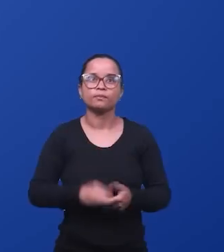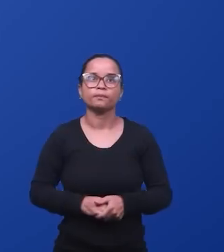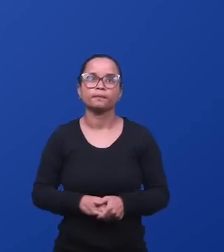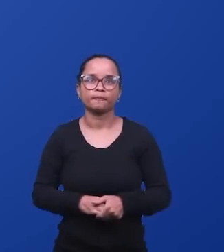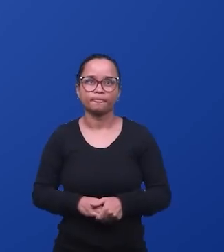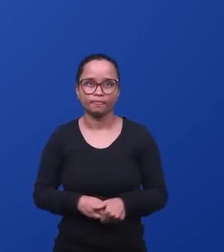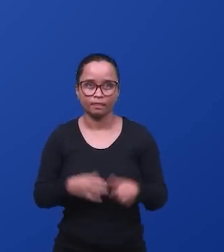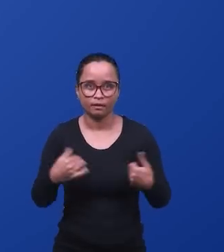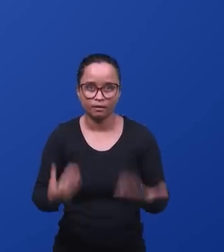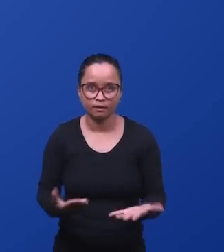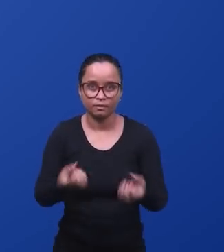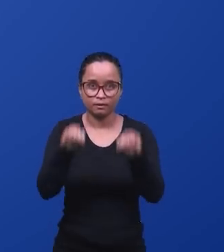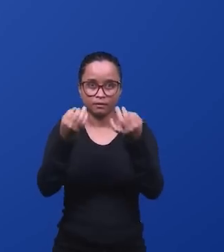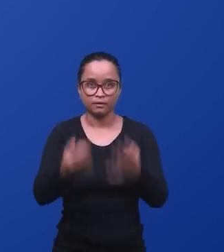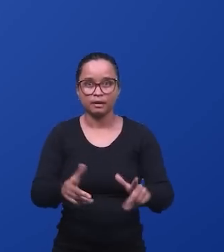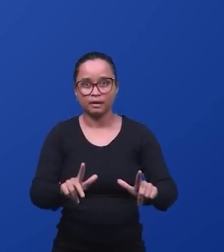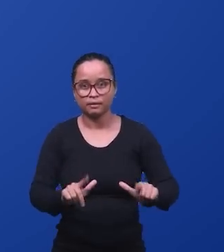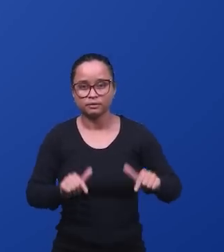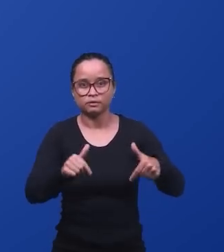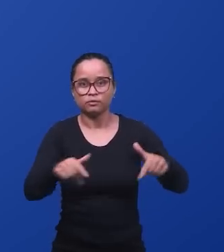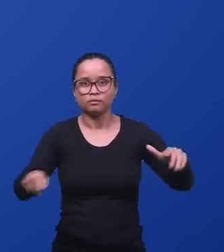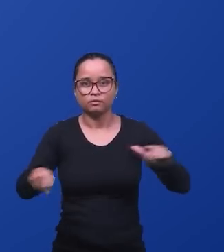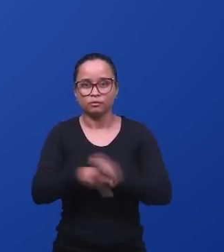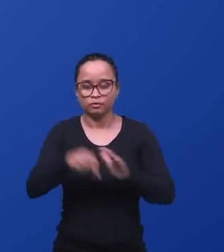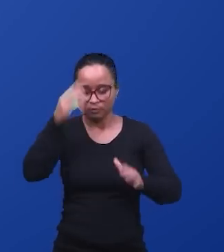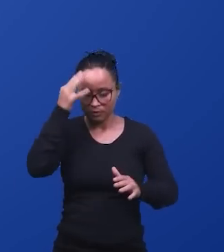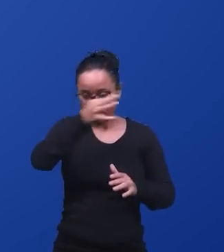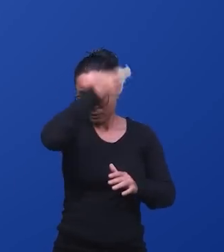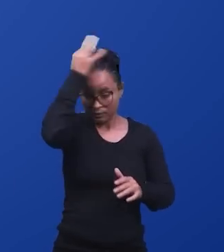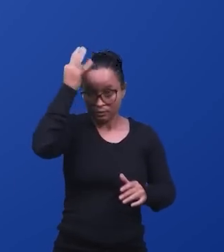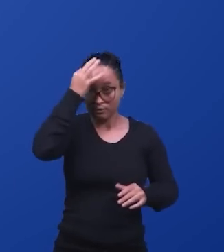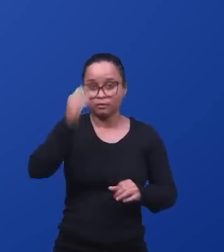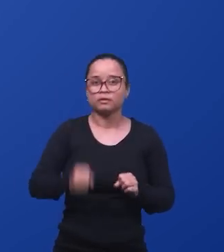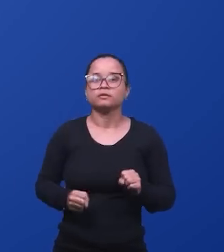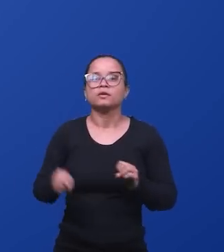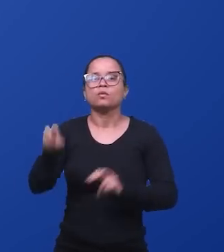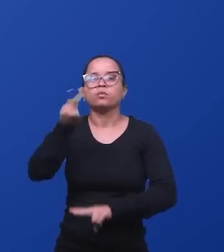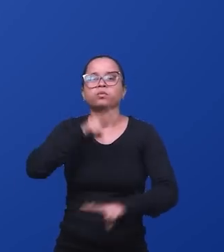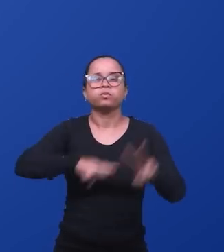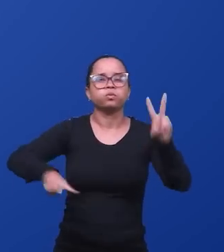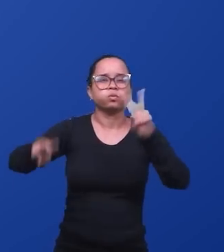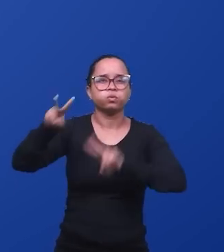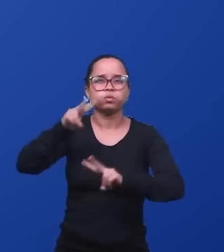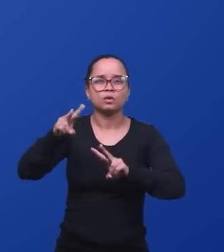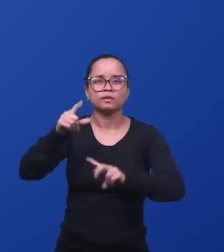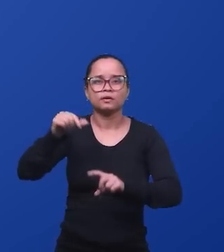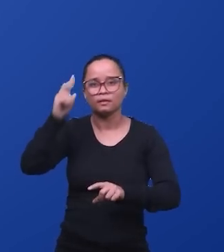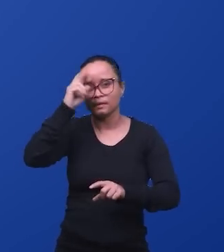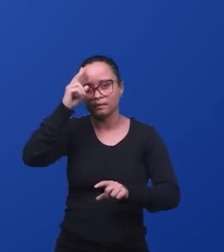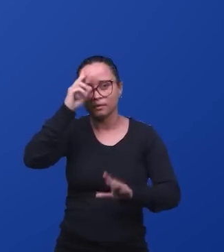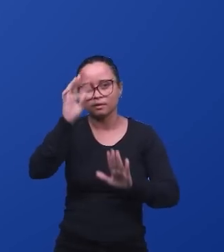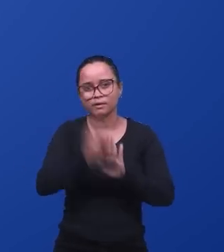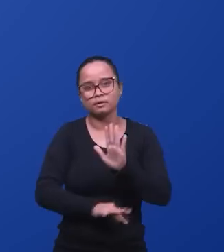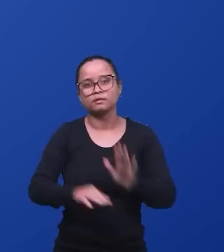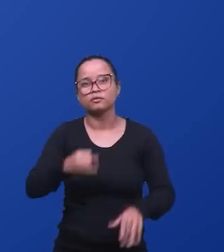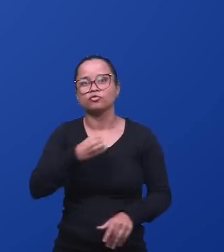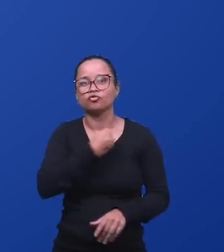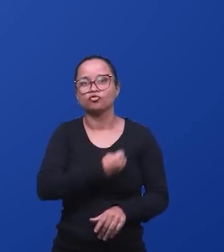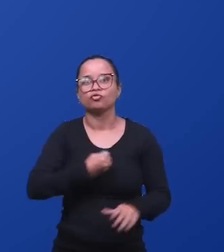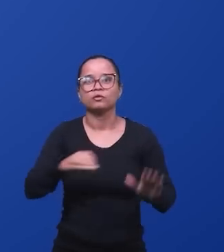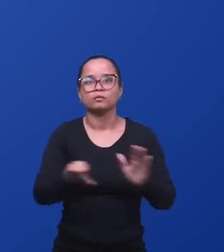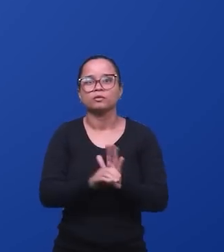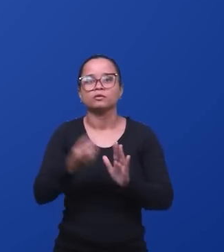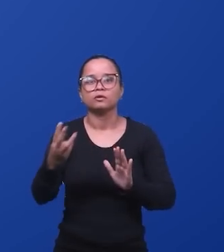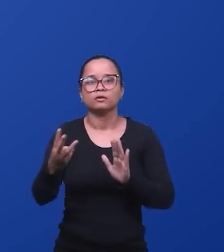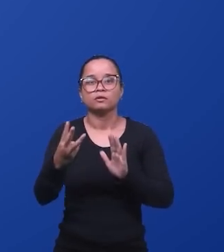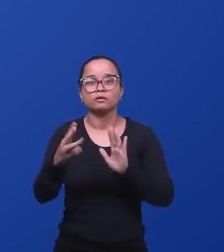responder. Está falando sobre a ação do Espírito Santo. Quando falamos em vento, nós lembramos de um texto que está em João